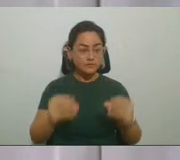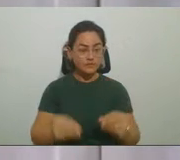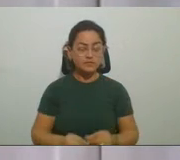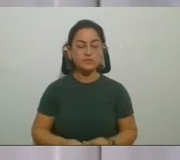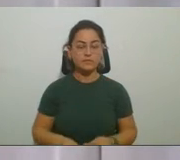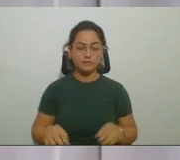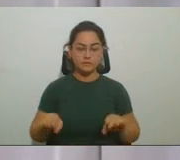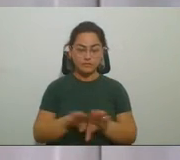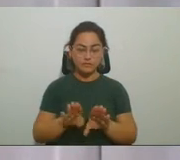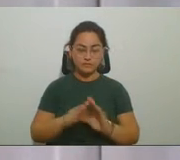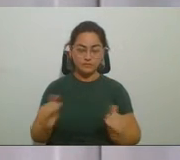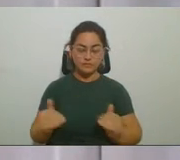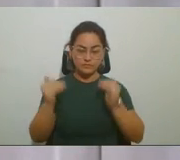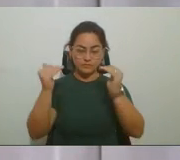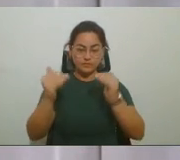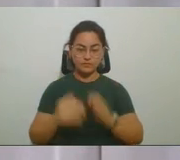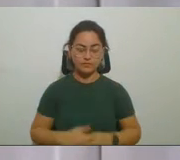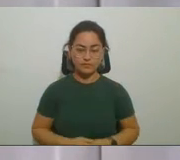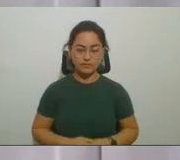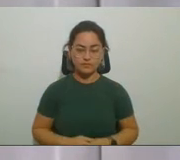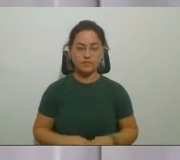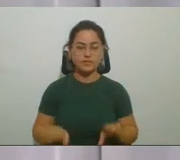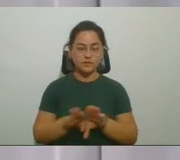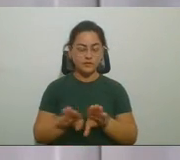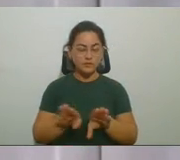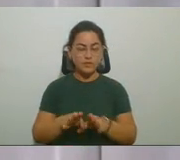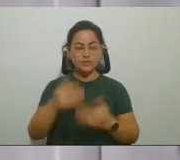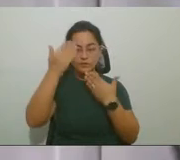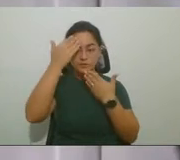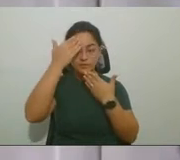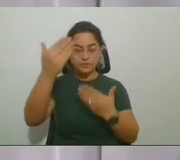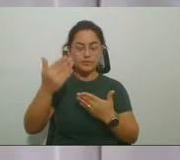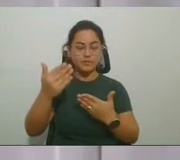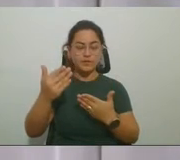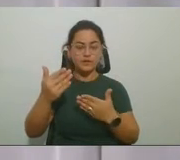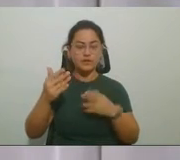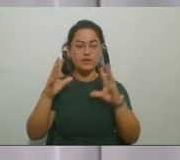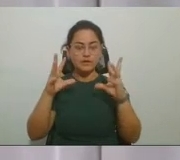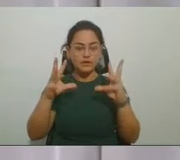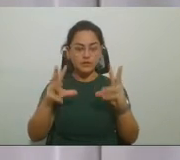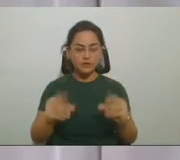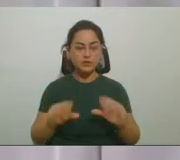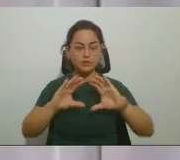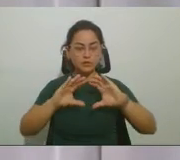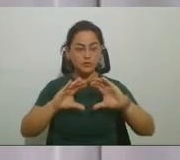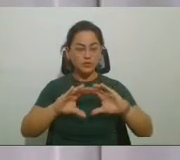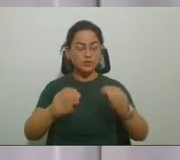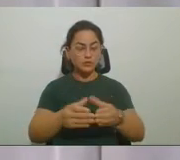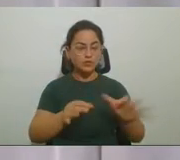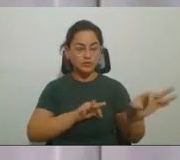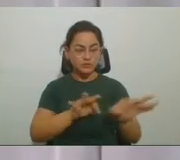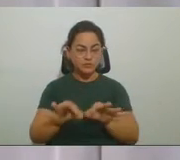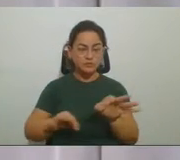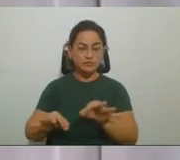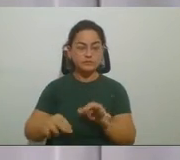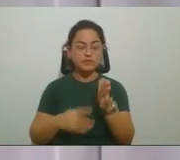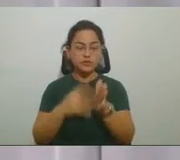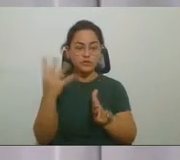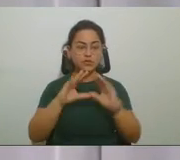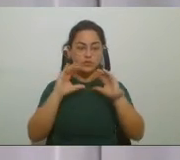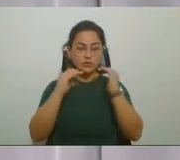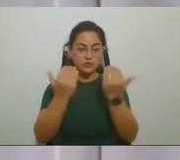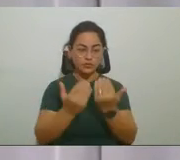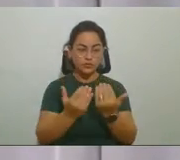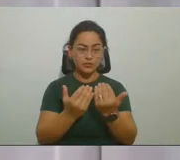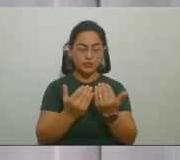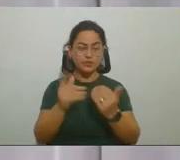organizadora do 4º Congresso Ibero-Americano de Humanidade, Ciências e Educação. Eu deveria falar